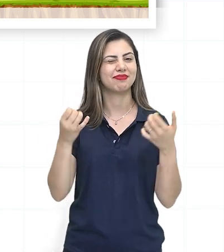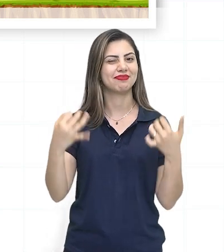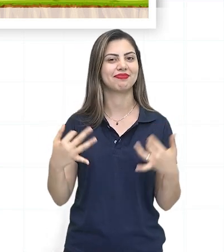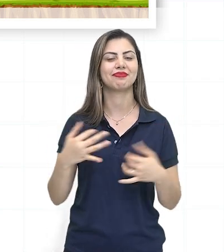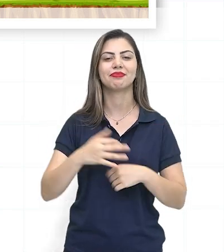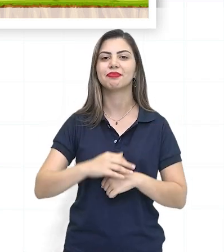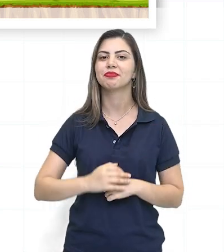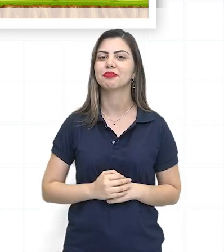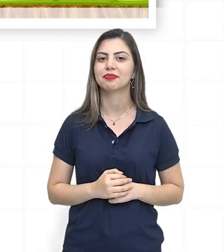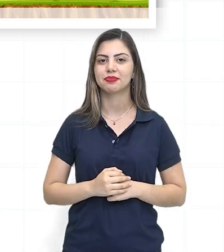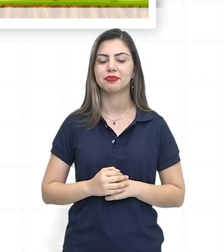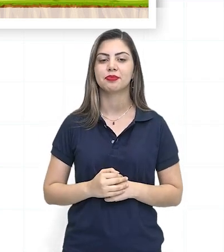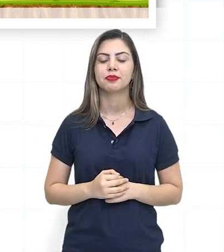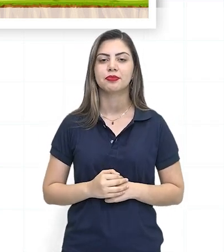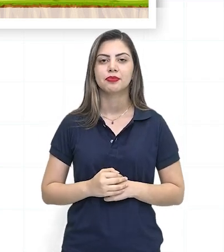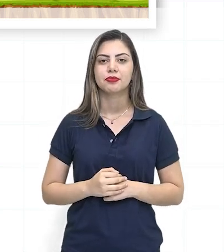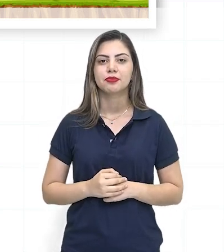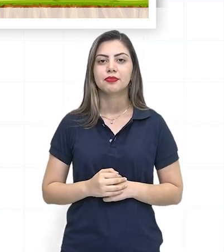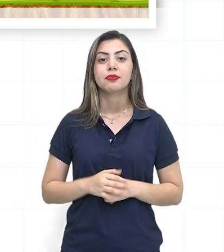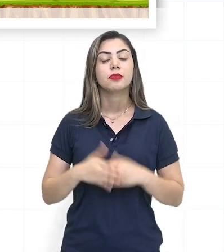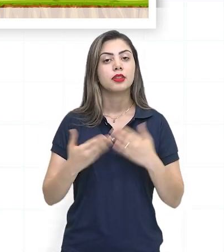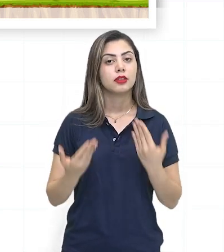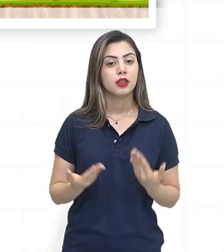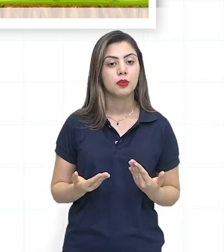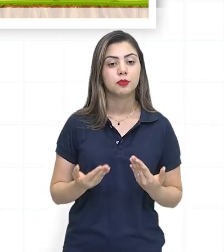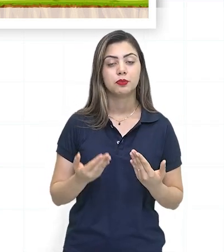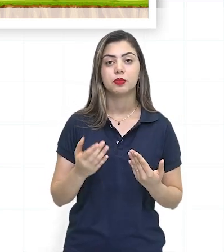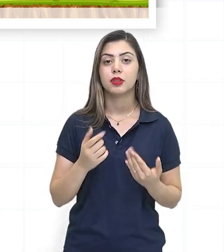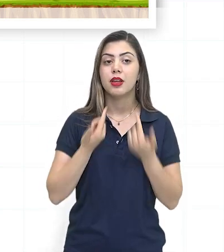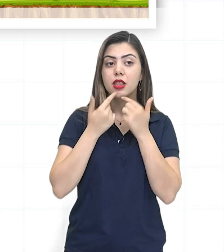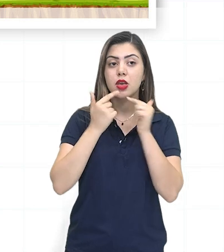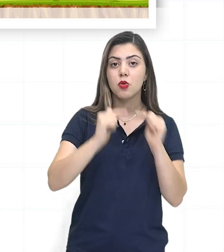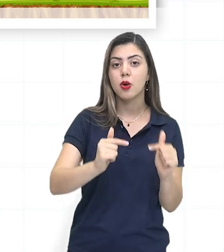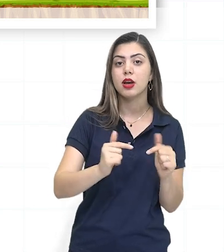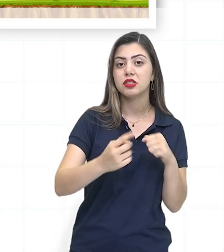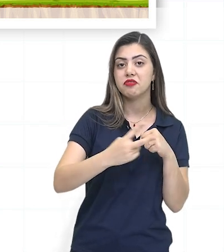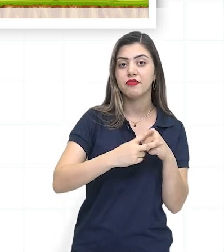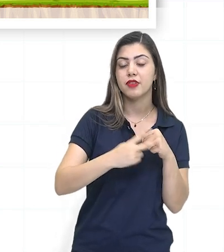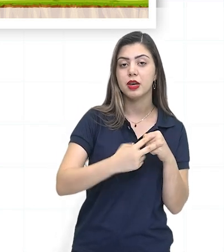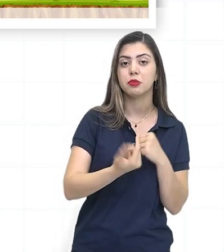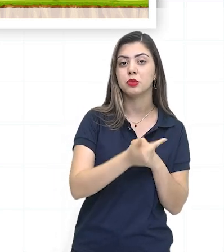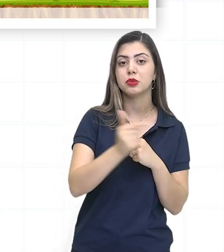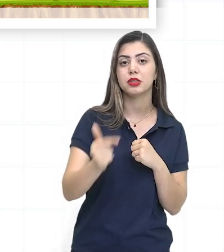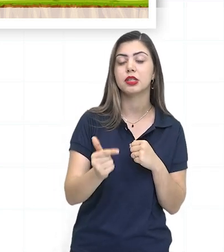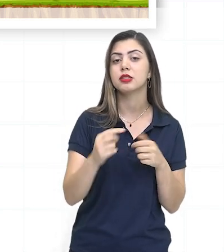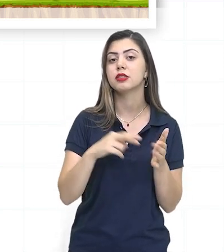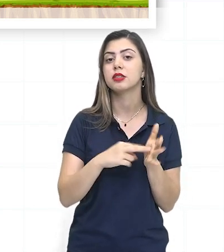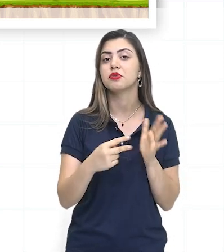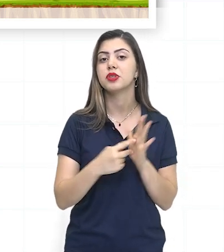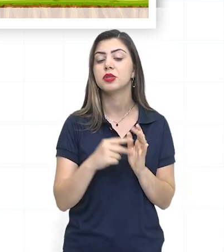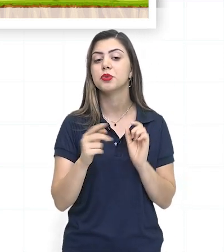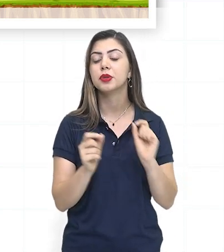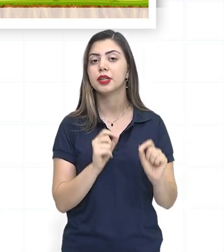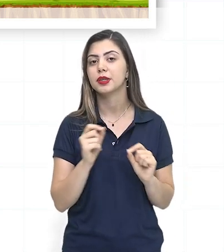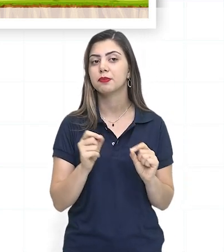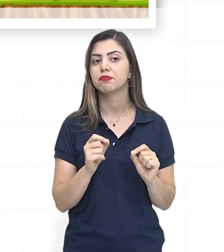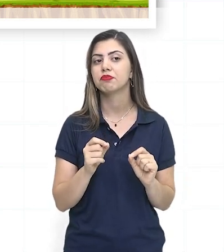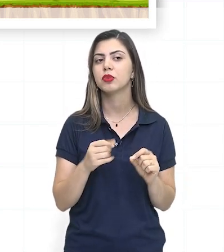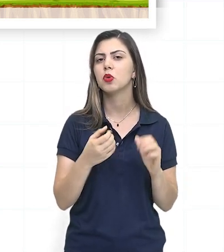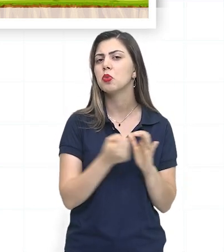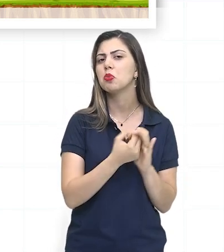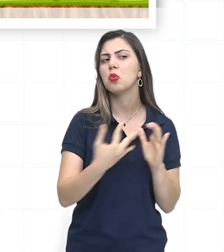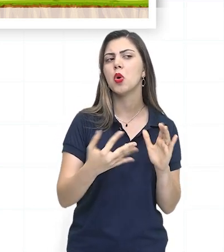Vamos observar. Então, na linguagem não verbal, eu tenho o quê? Quais são